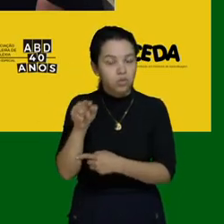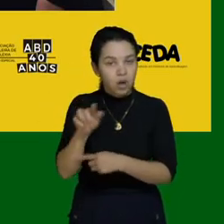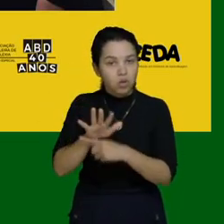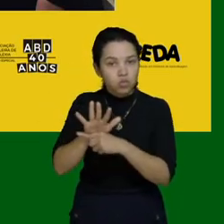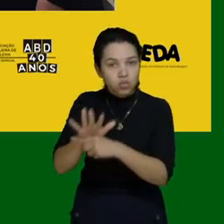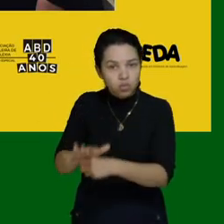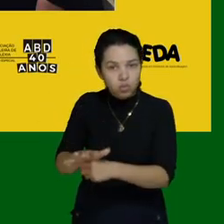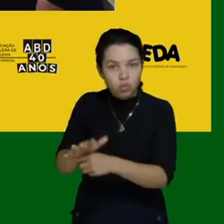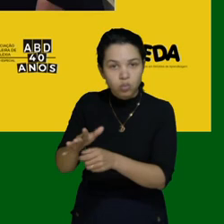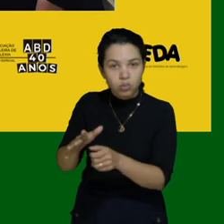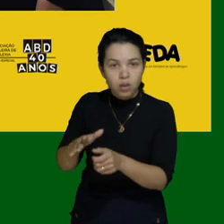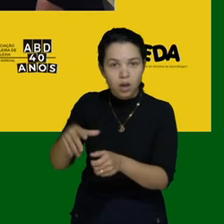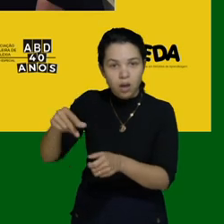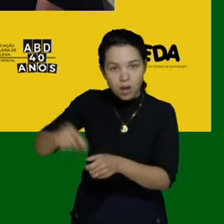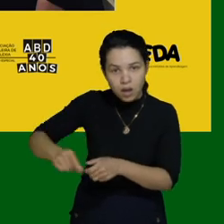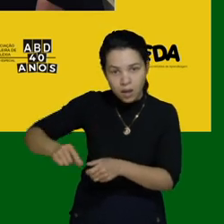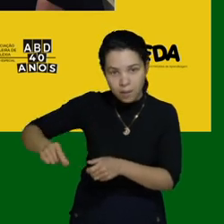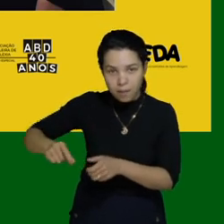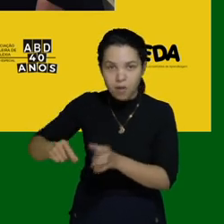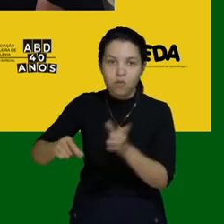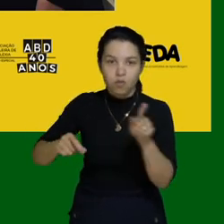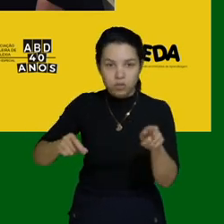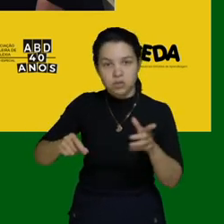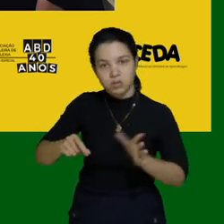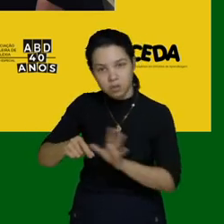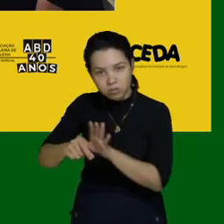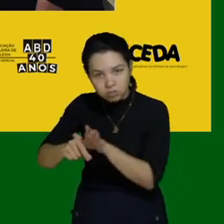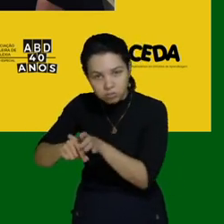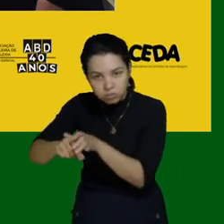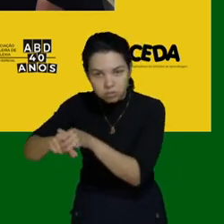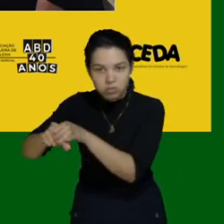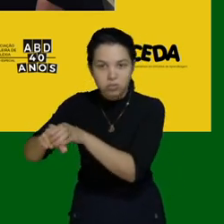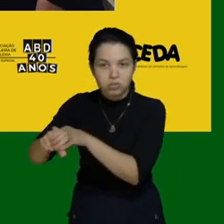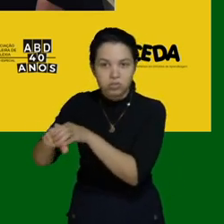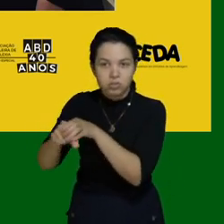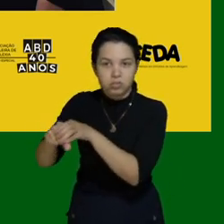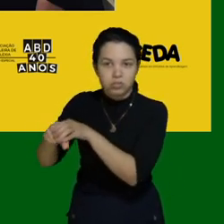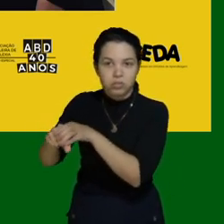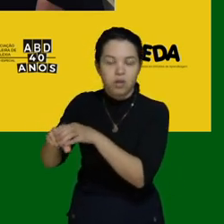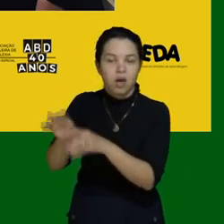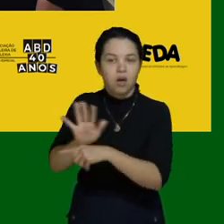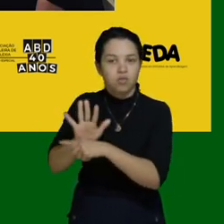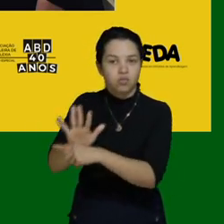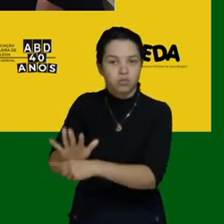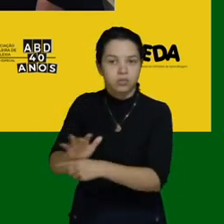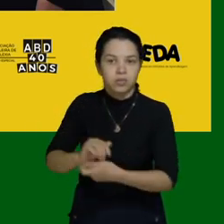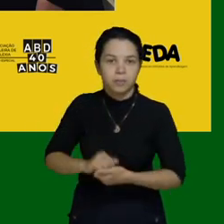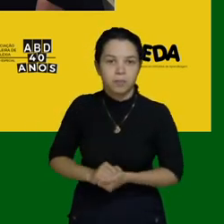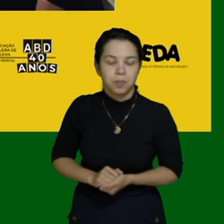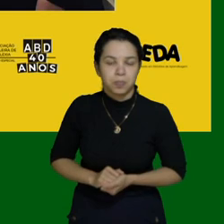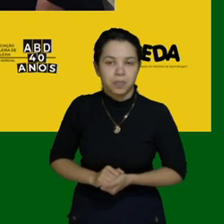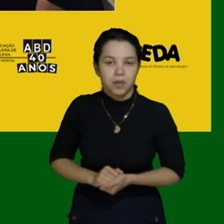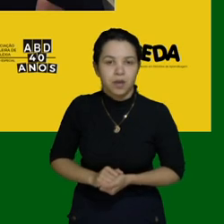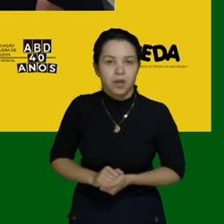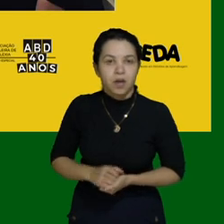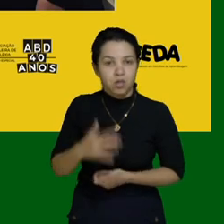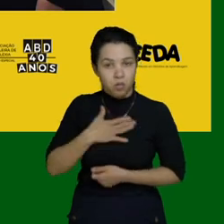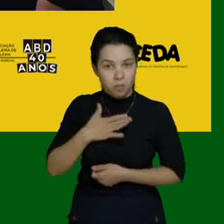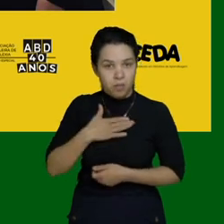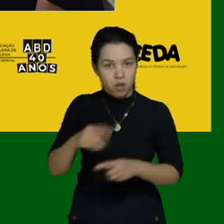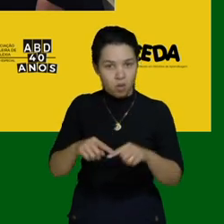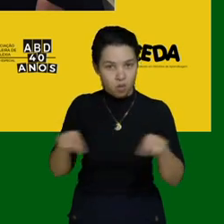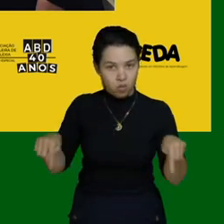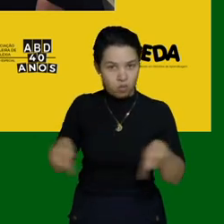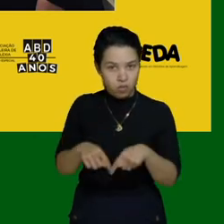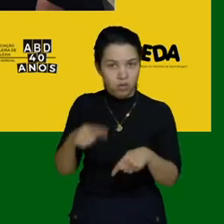d e assim ã a iness que brinca comigo né no meu consultório tenho pros pequenininhos eles tem que usar